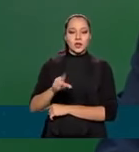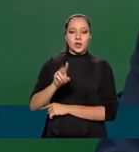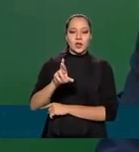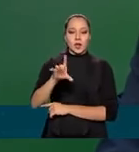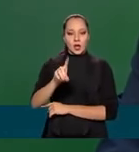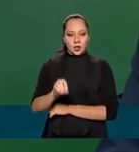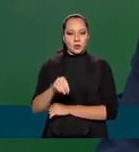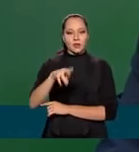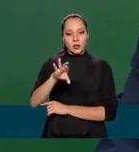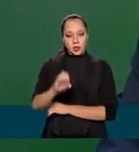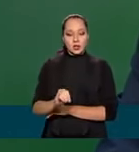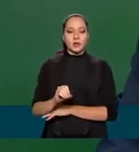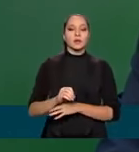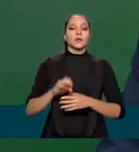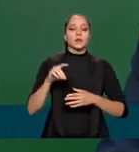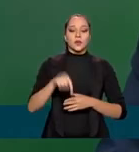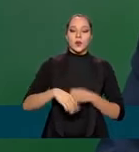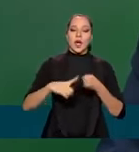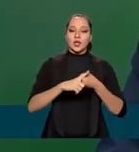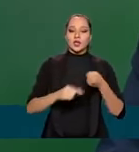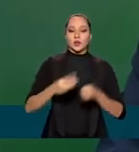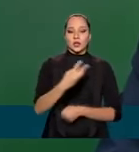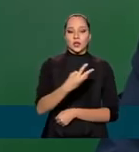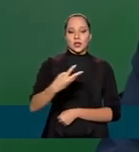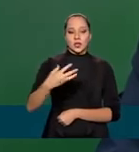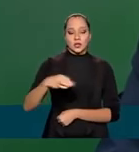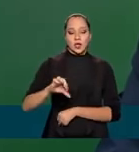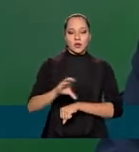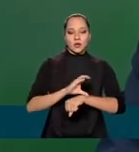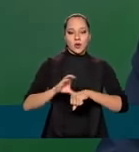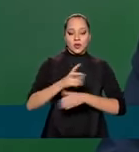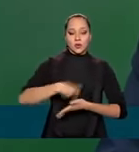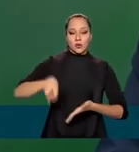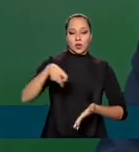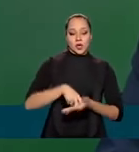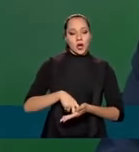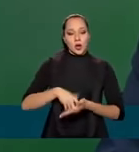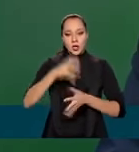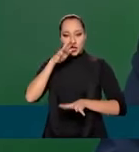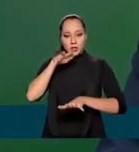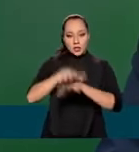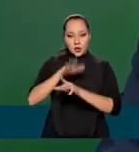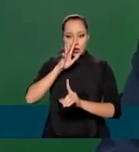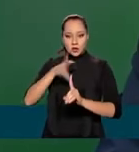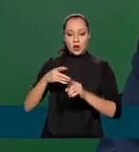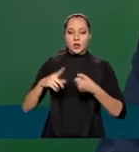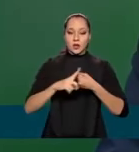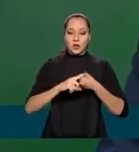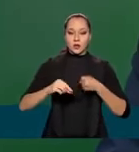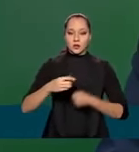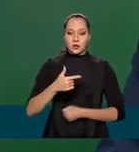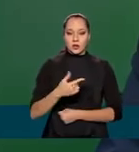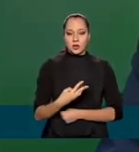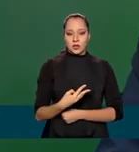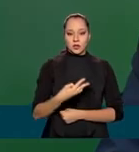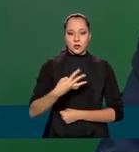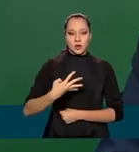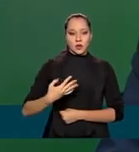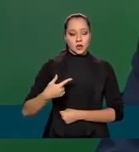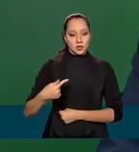Artigo 39 do Código Penal denunciação caluniosa do artigo 347